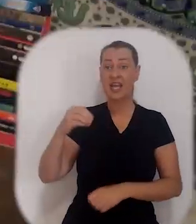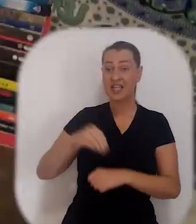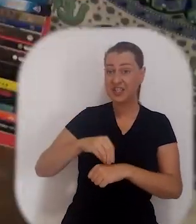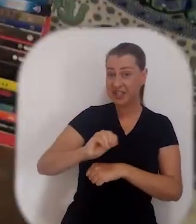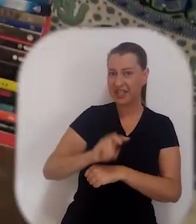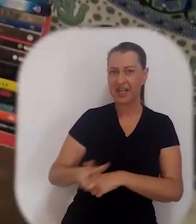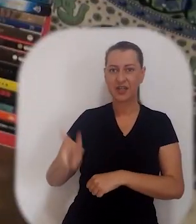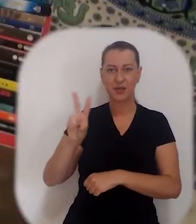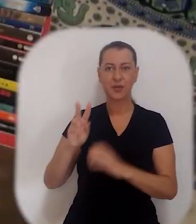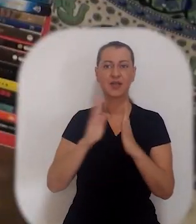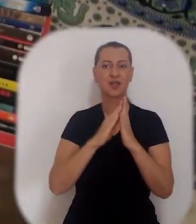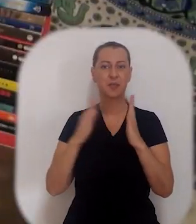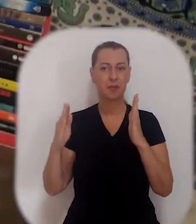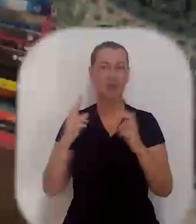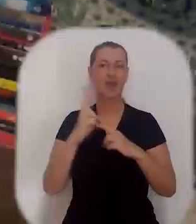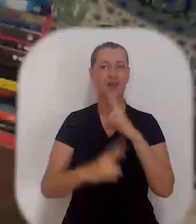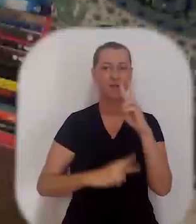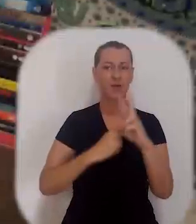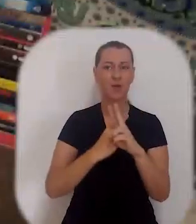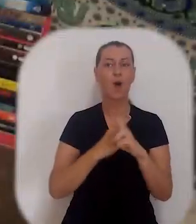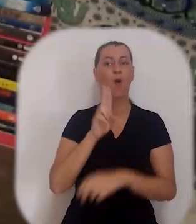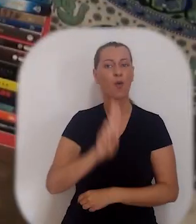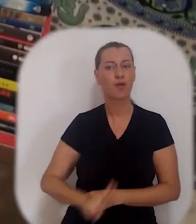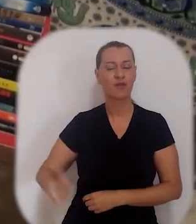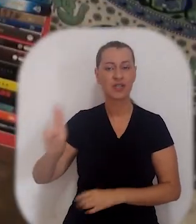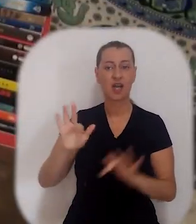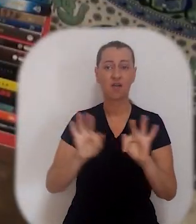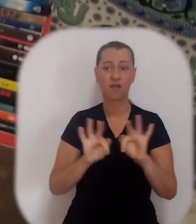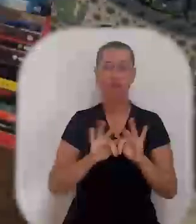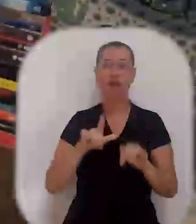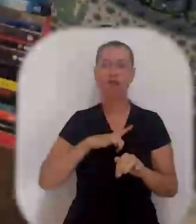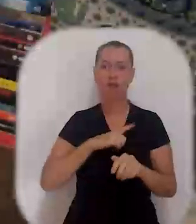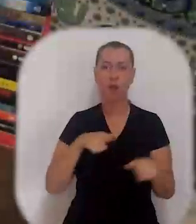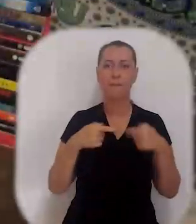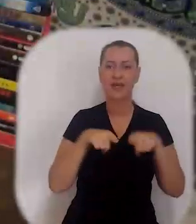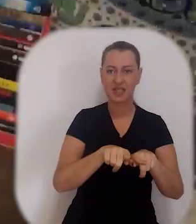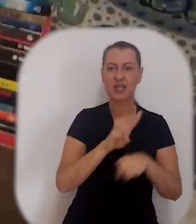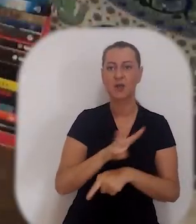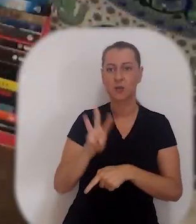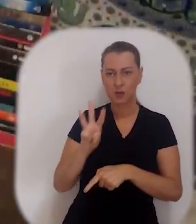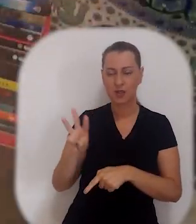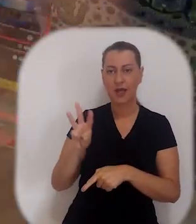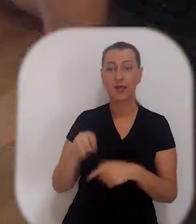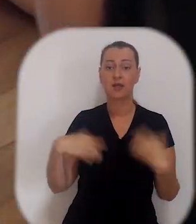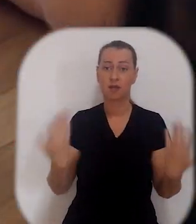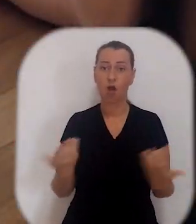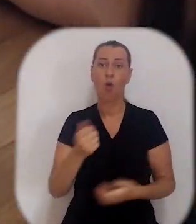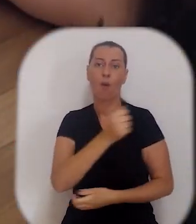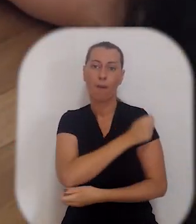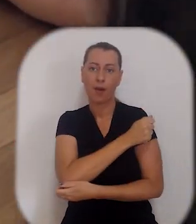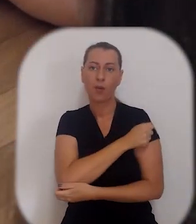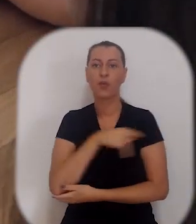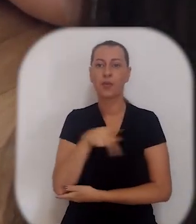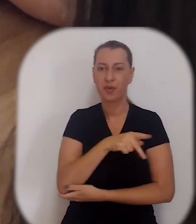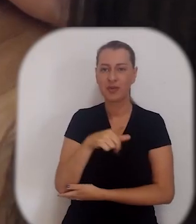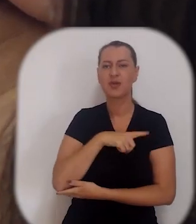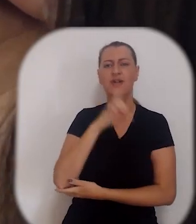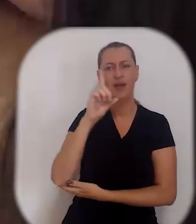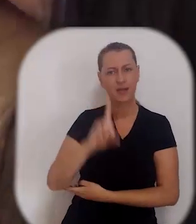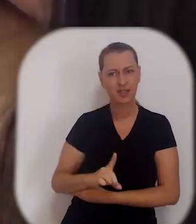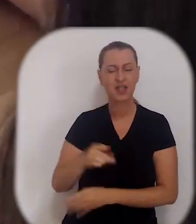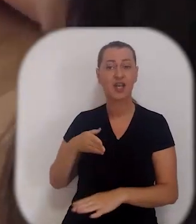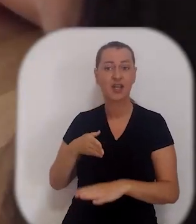dica número 2 é a Biblioteca Virtual Universitária. A Fevale tem parceria com esse site, então alunos e professores têm direito